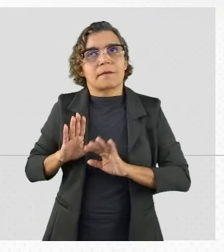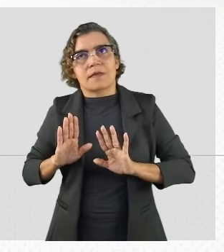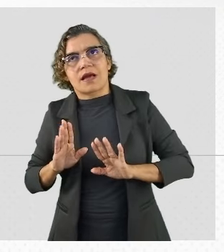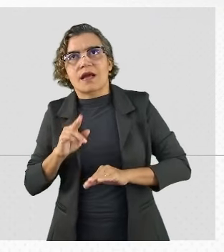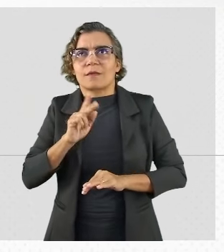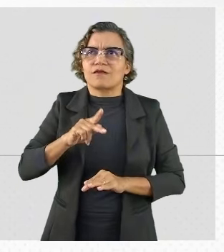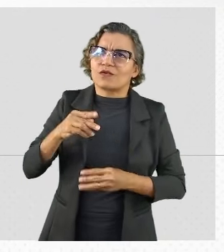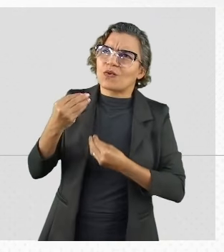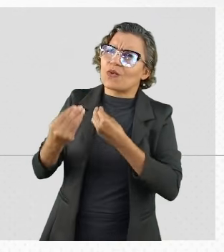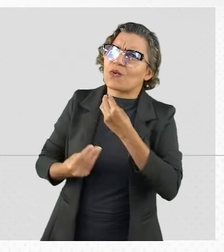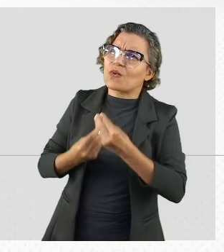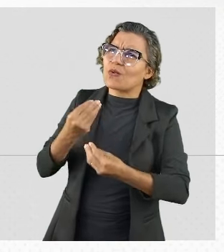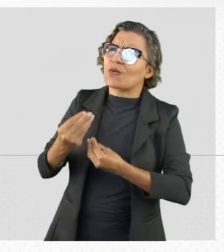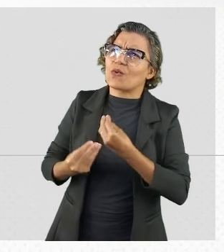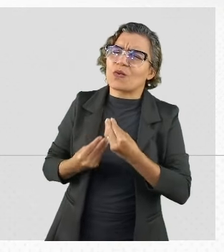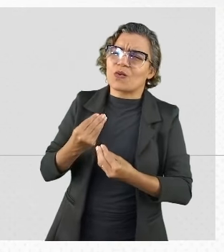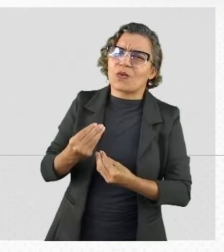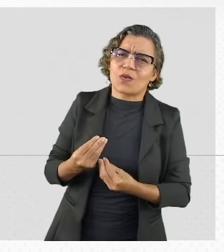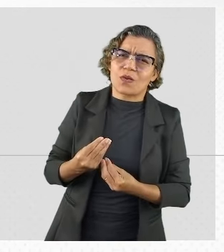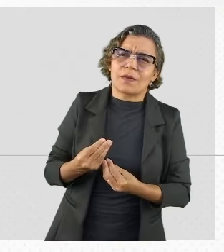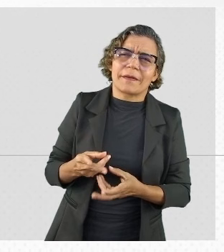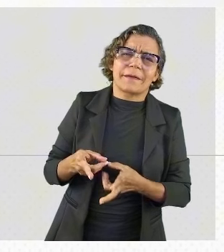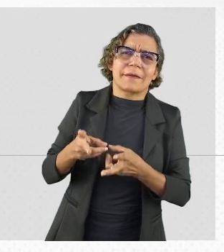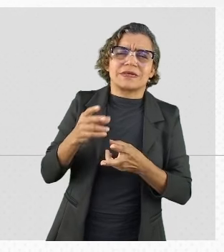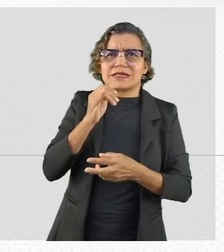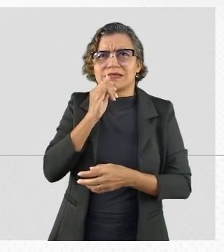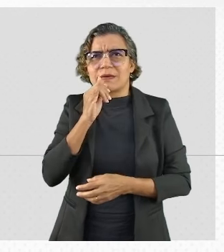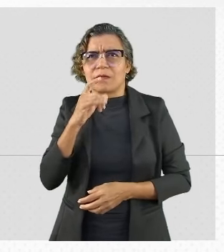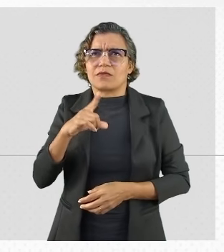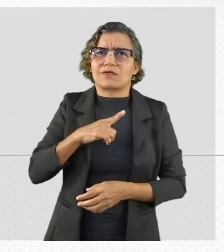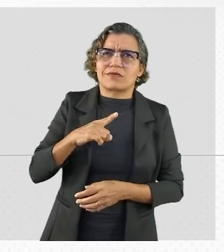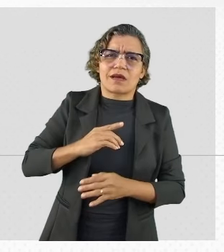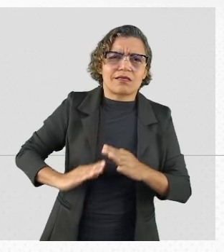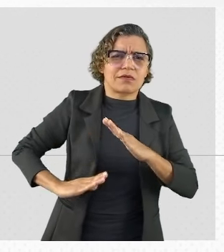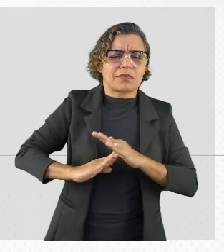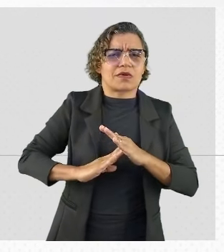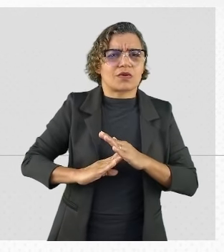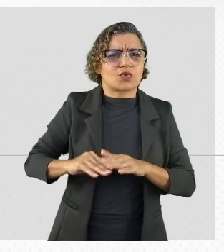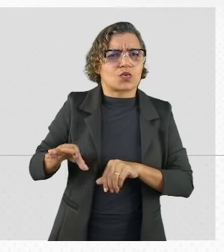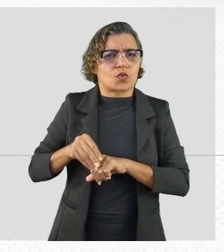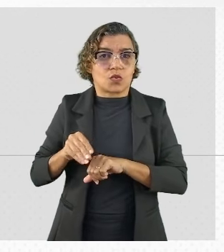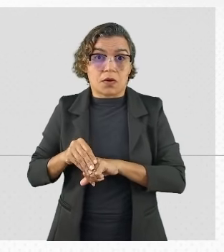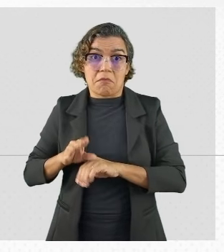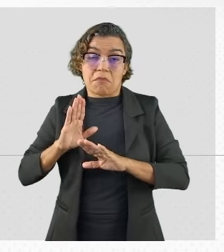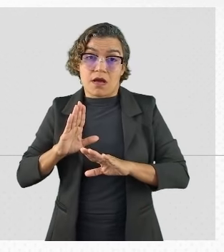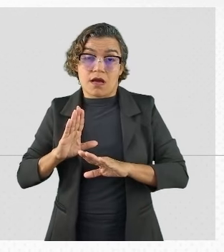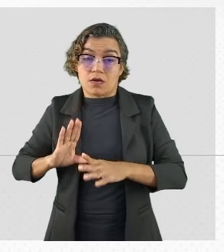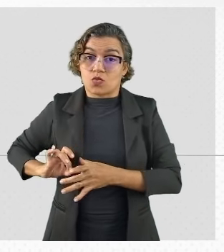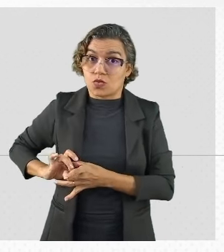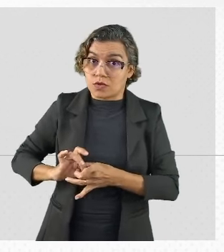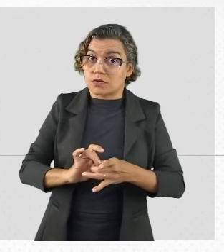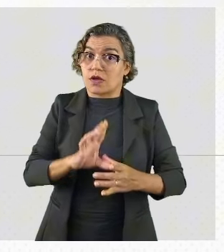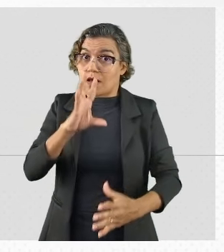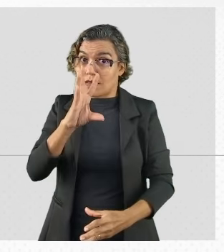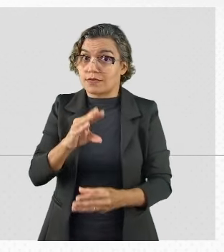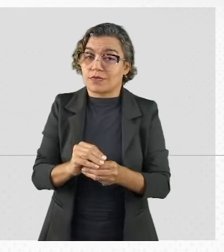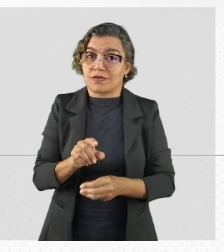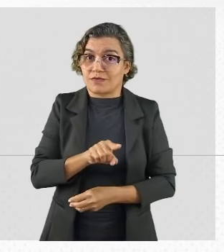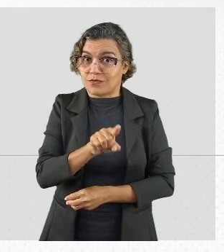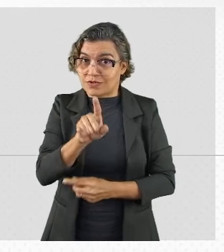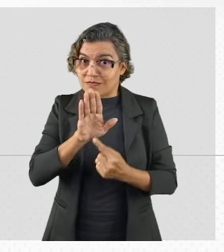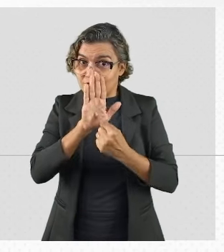como assim estabelecer os limites do conhecimento? Só dando uma contextualizada bastante resumido para vocês.